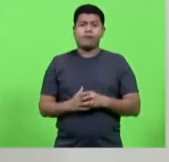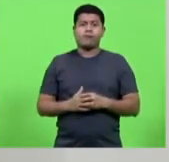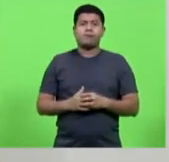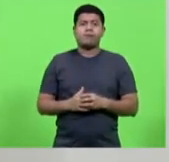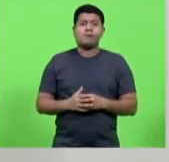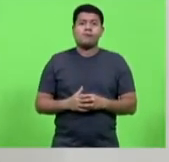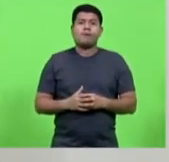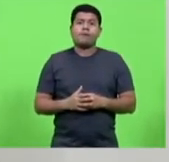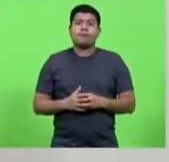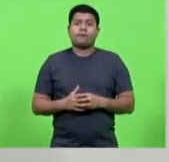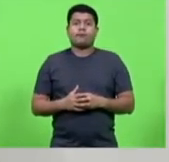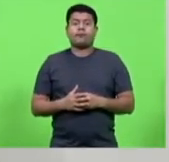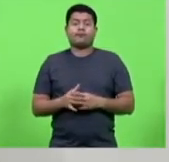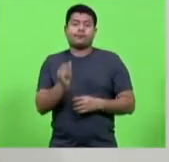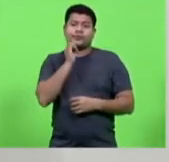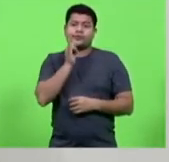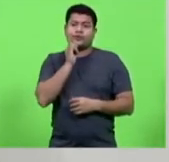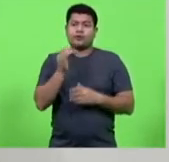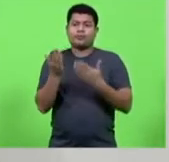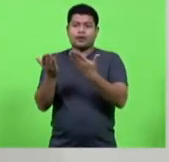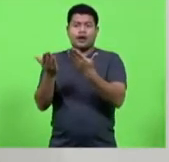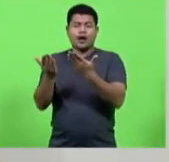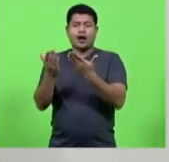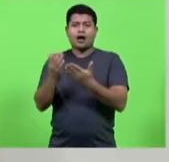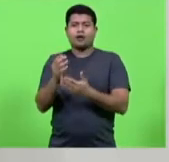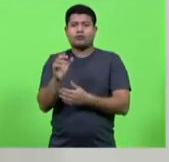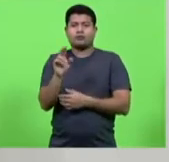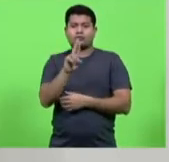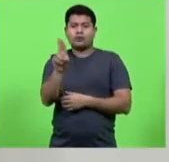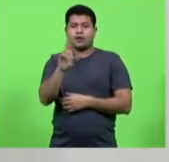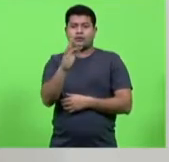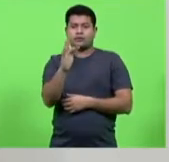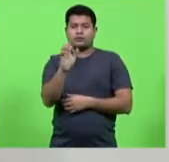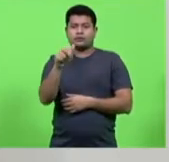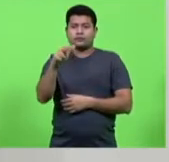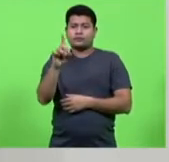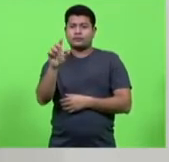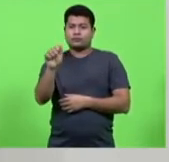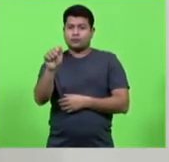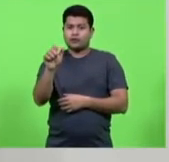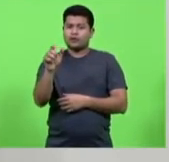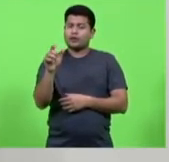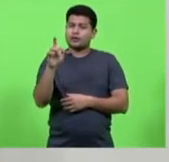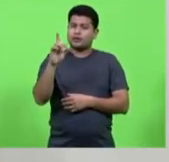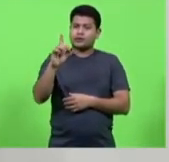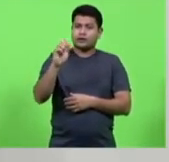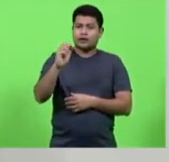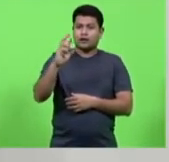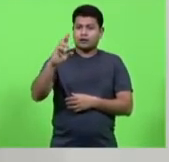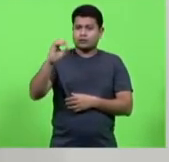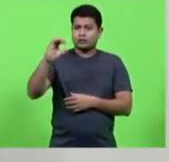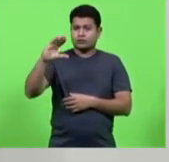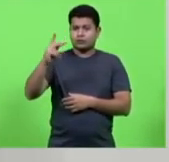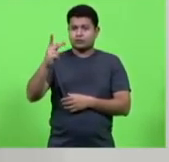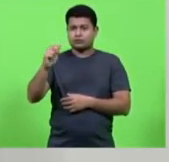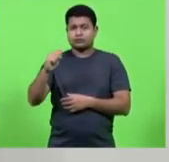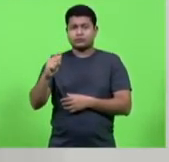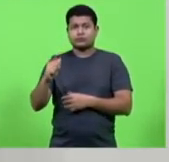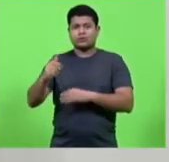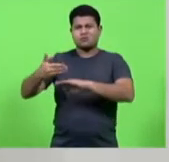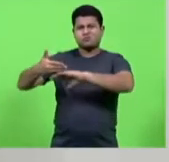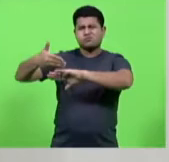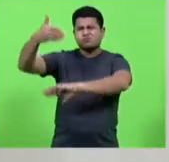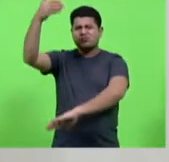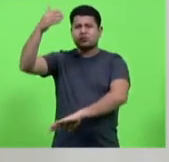famosa Fenda da Rocha, que possui paredões de 90 metros de altura e é um dos principais pontos de parada